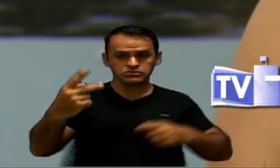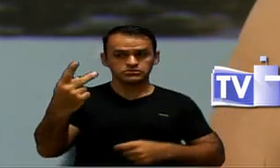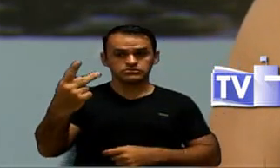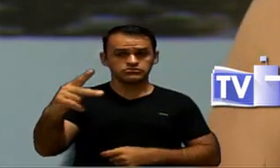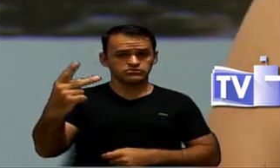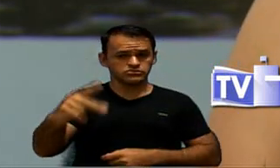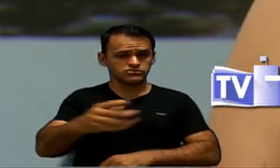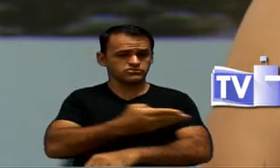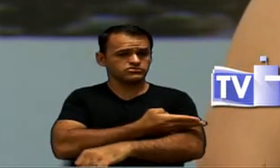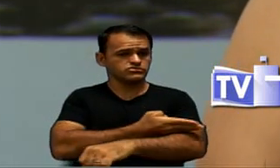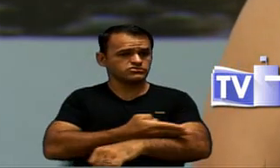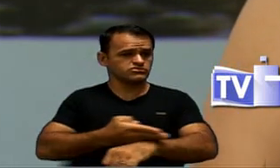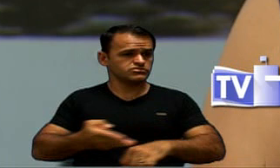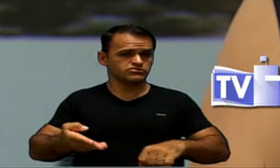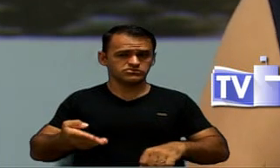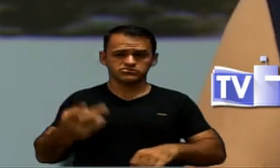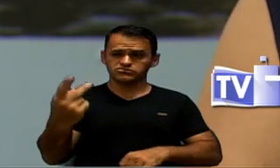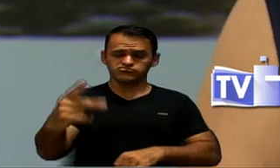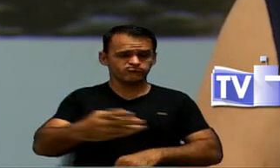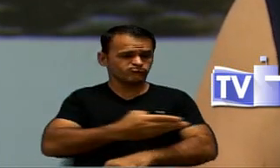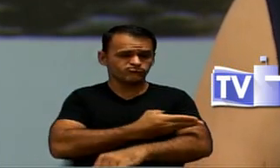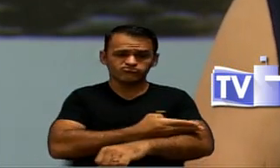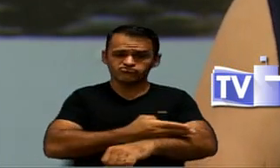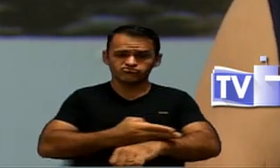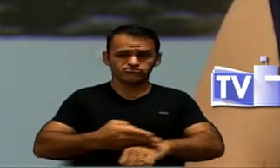culturalmente, aprenderam a bater.